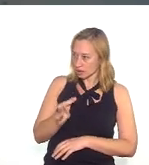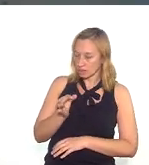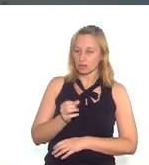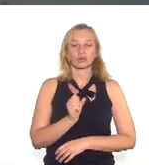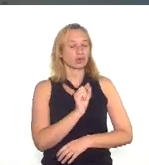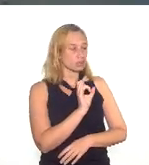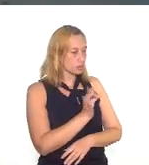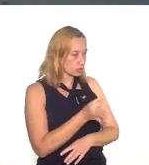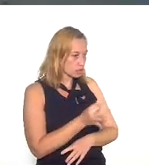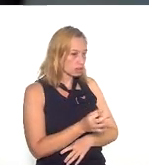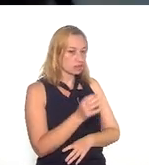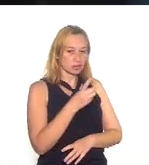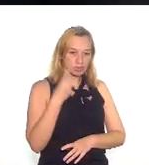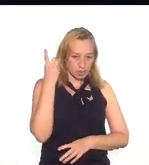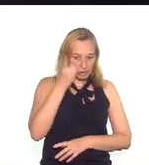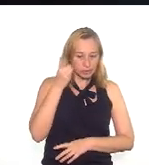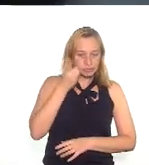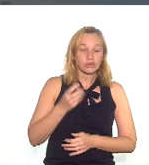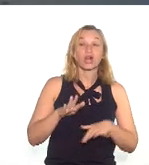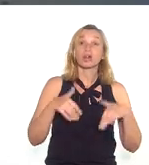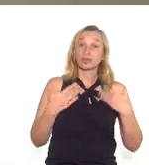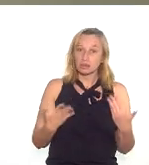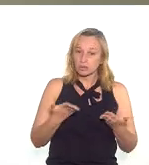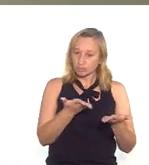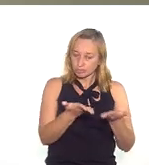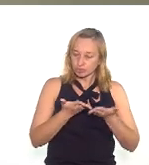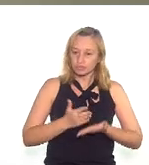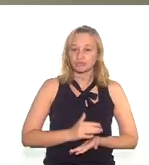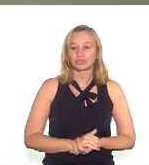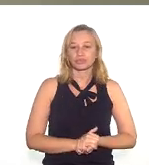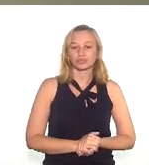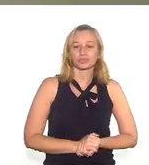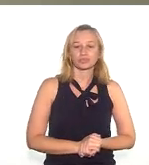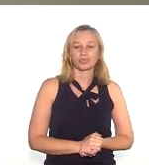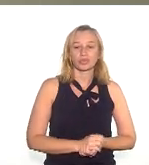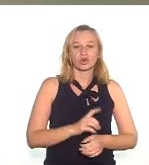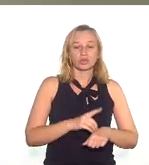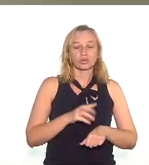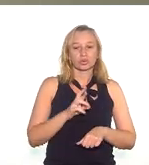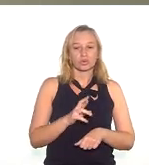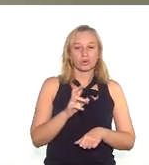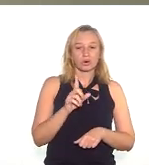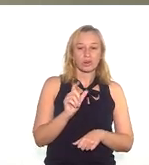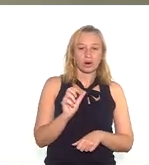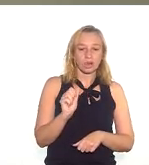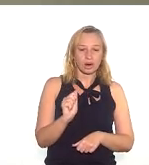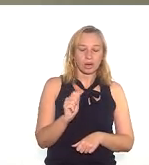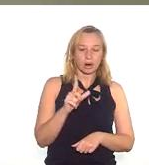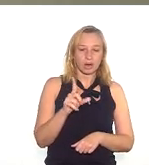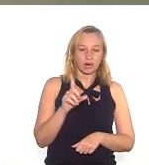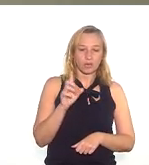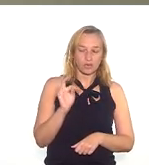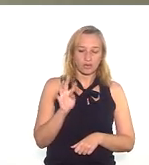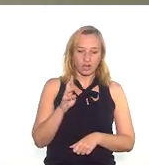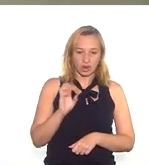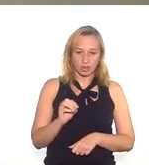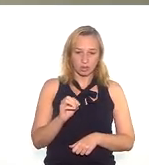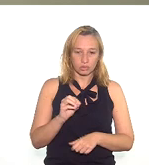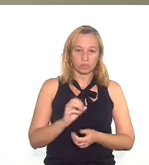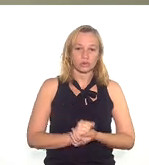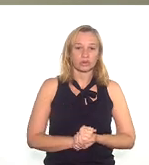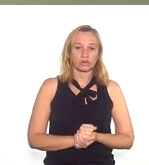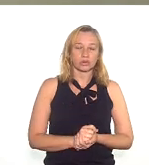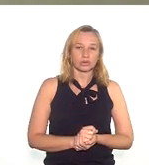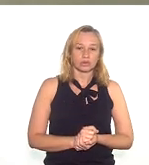Perfeito, deputado. Então, por favor, doutor Alfredo Renault,